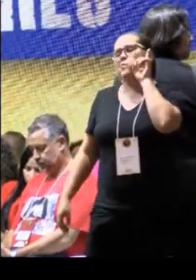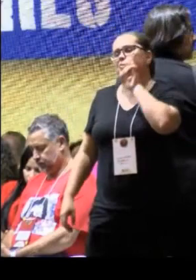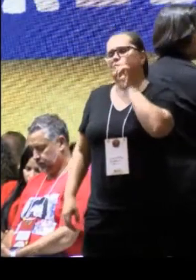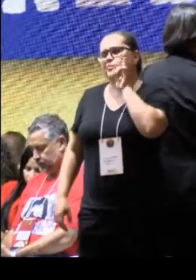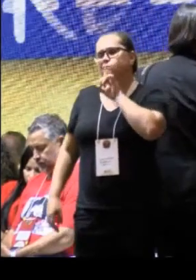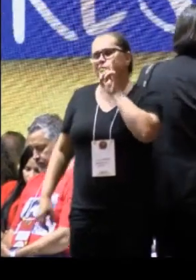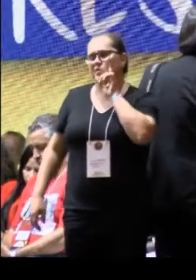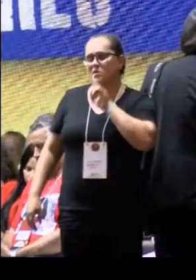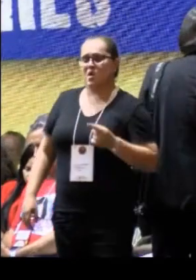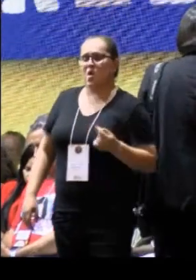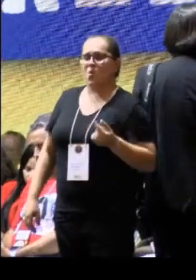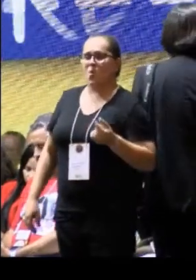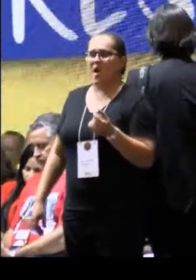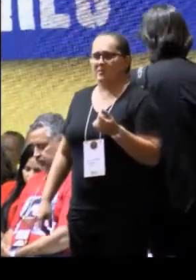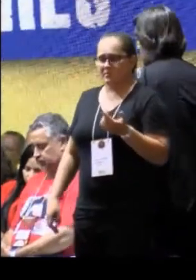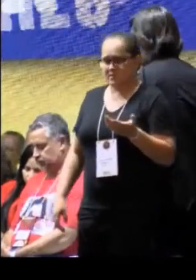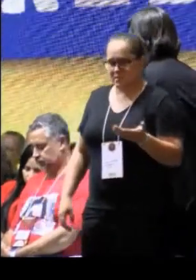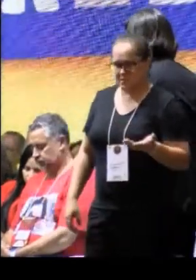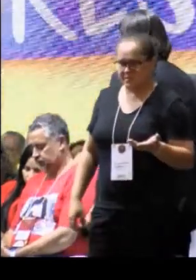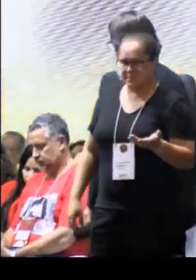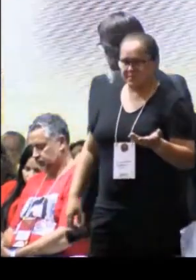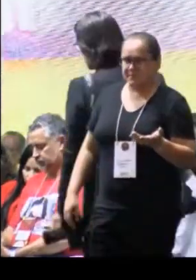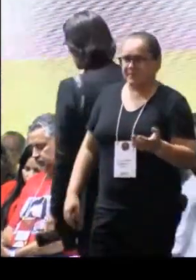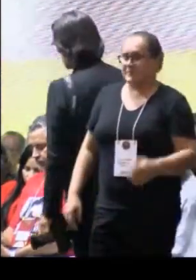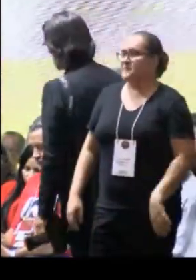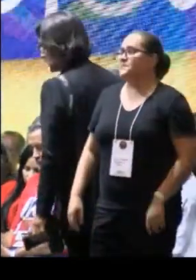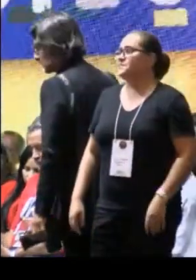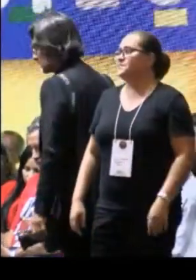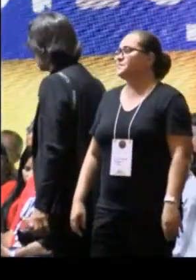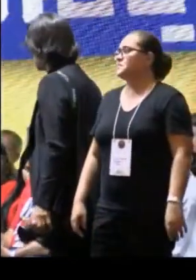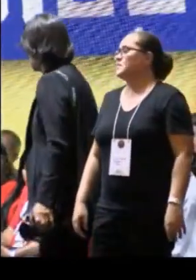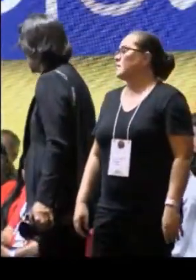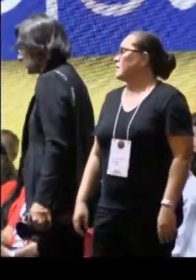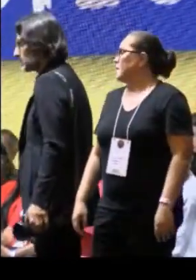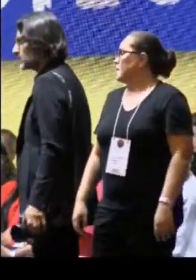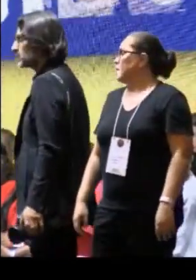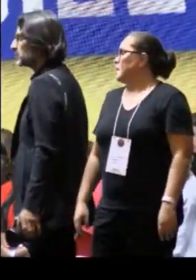custou quase 5 bilhões de dólares ao povo brasileiro.